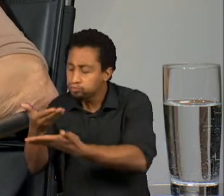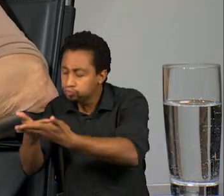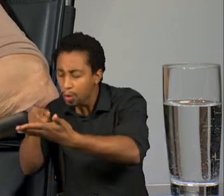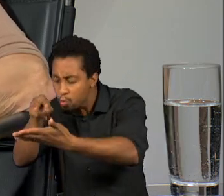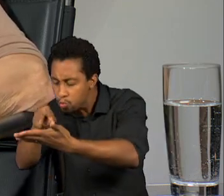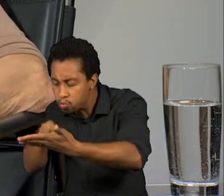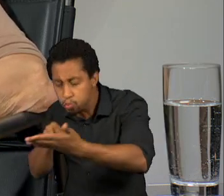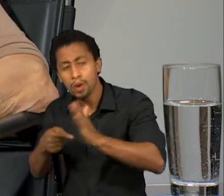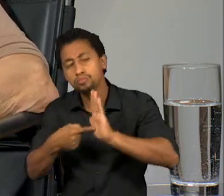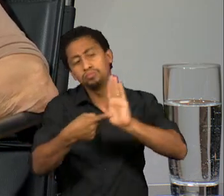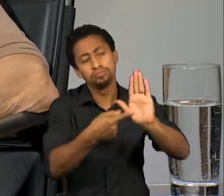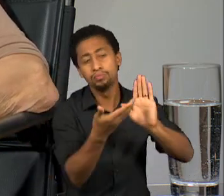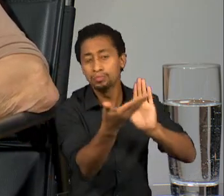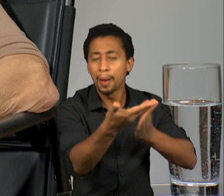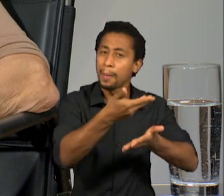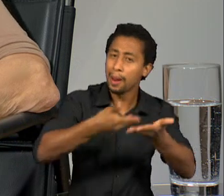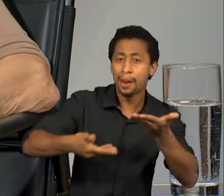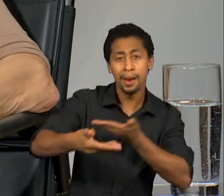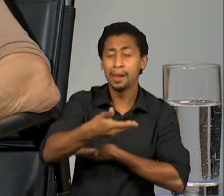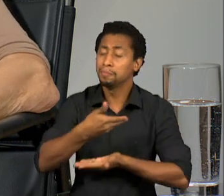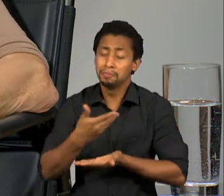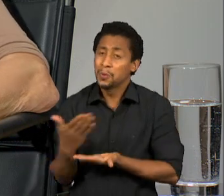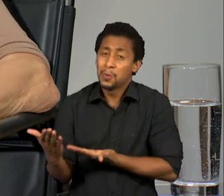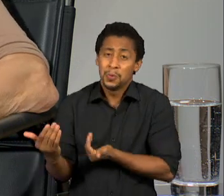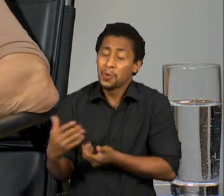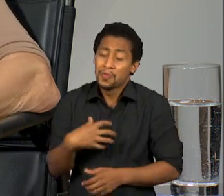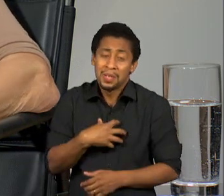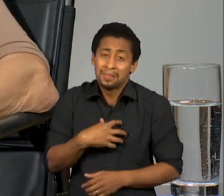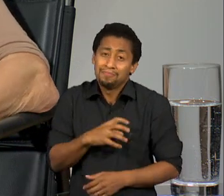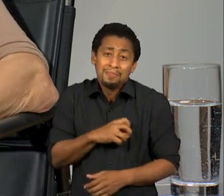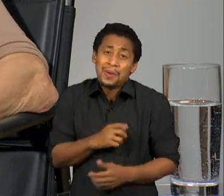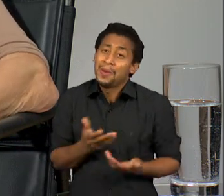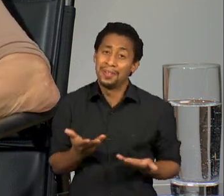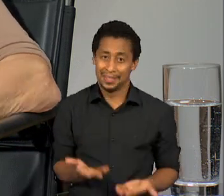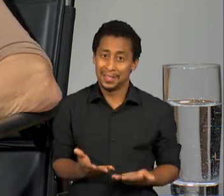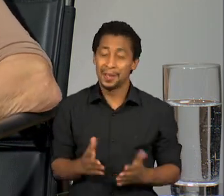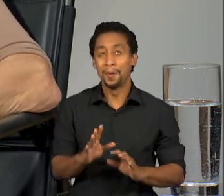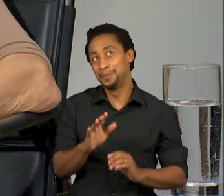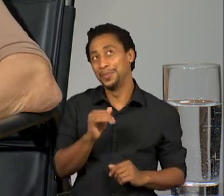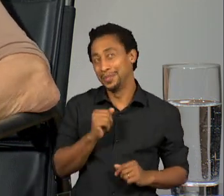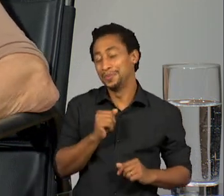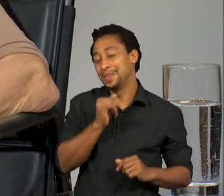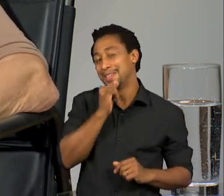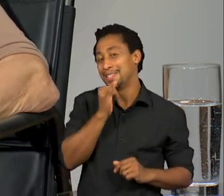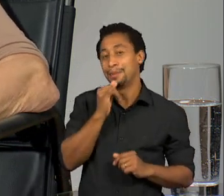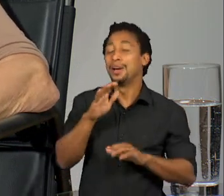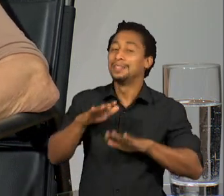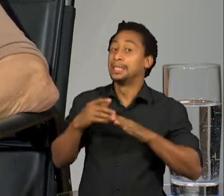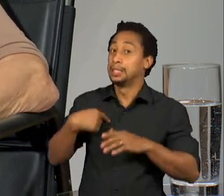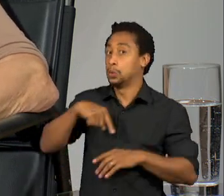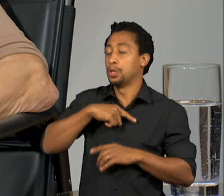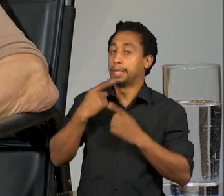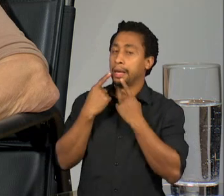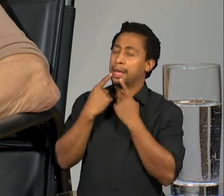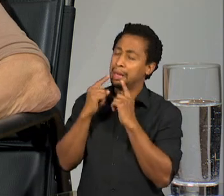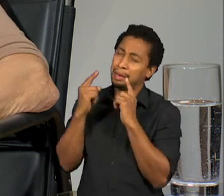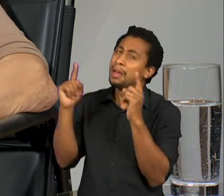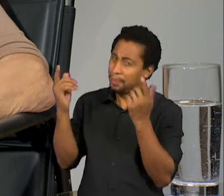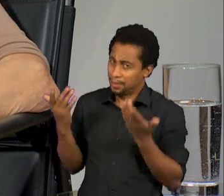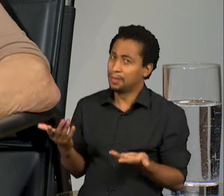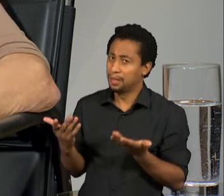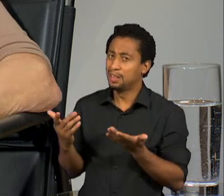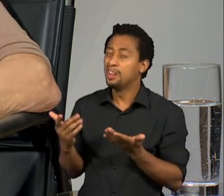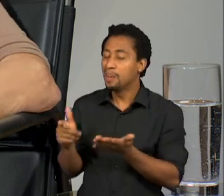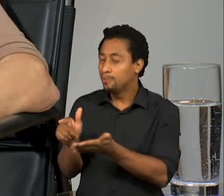rápidas, mais... Bom, a gente reclama. Será que tem a mesma profundidade? Mas